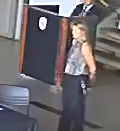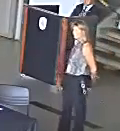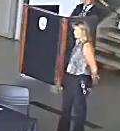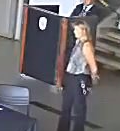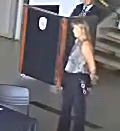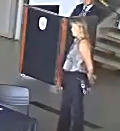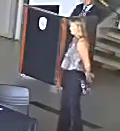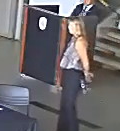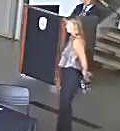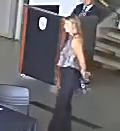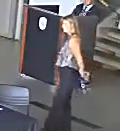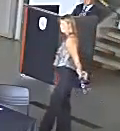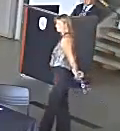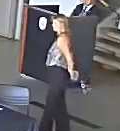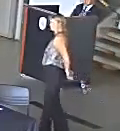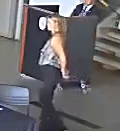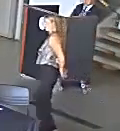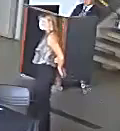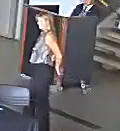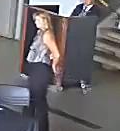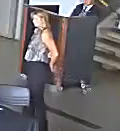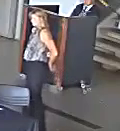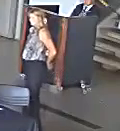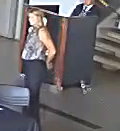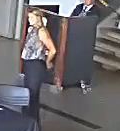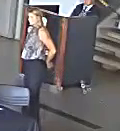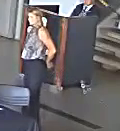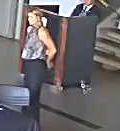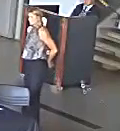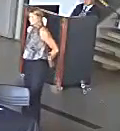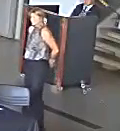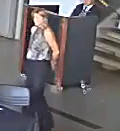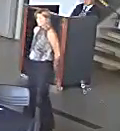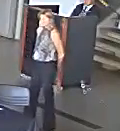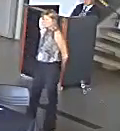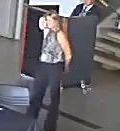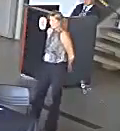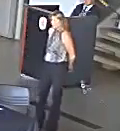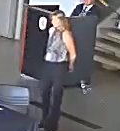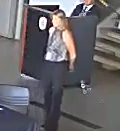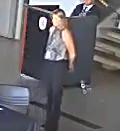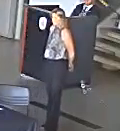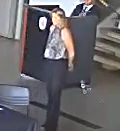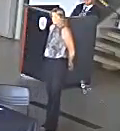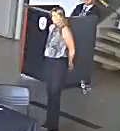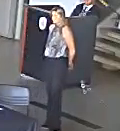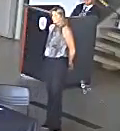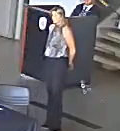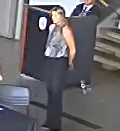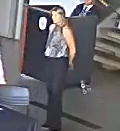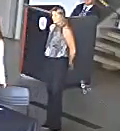Carmo do Paranaíba, vereadora de Carmo do Paranaíba.